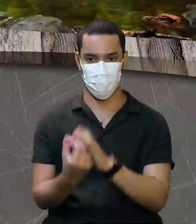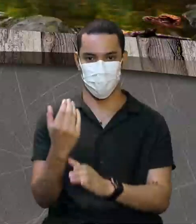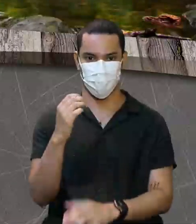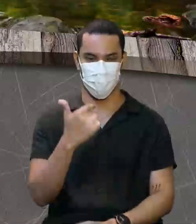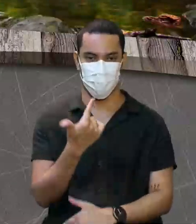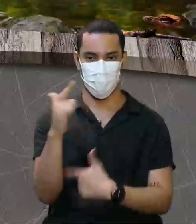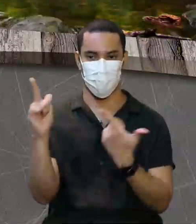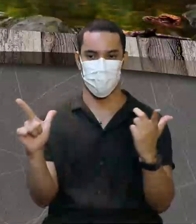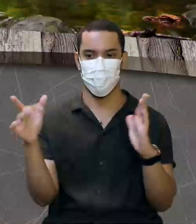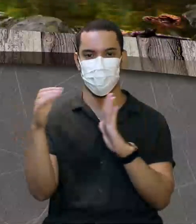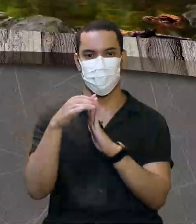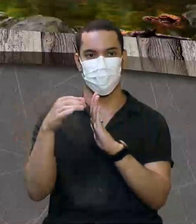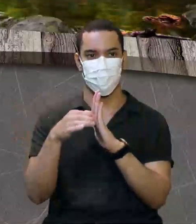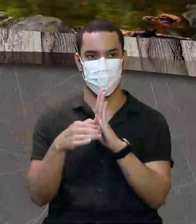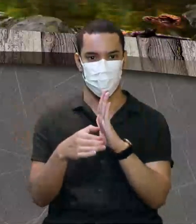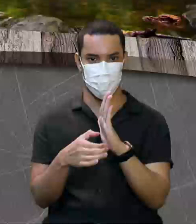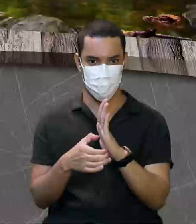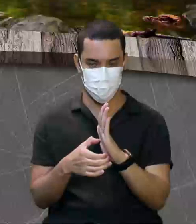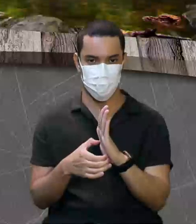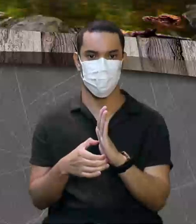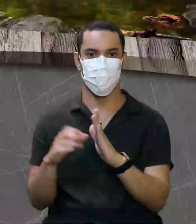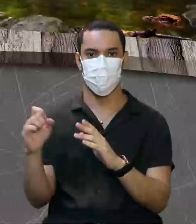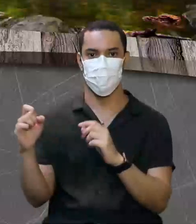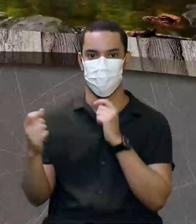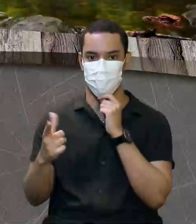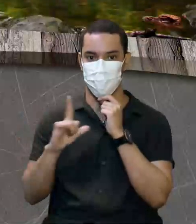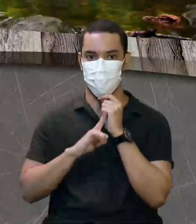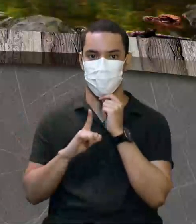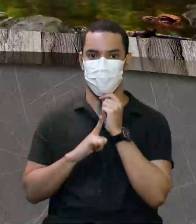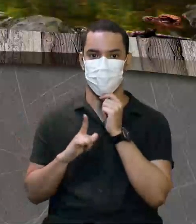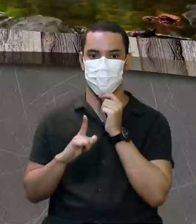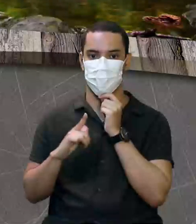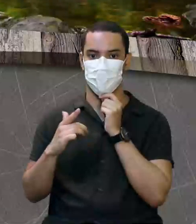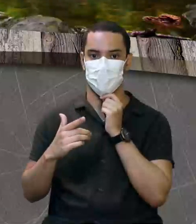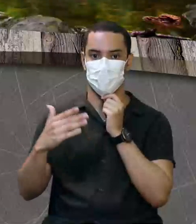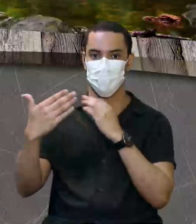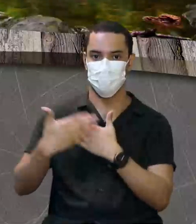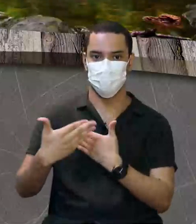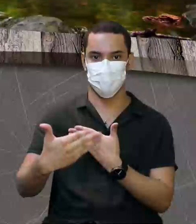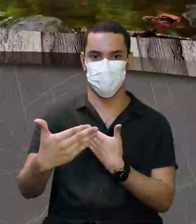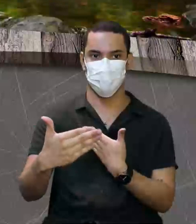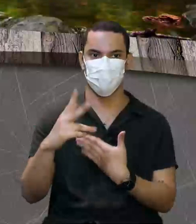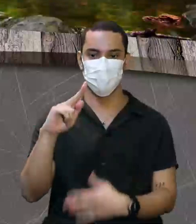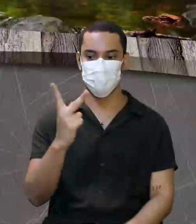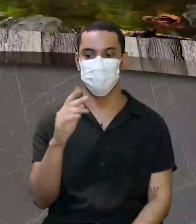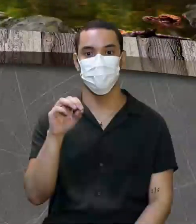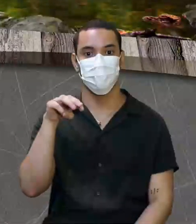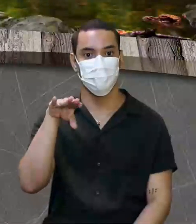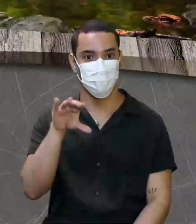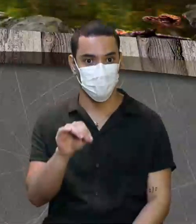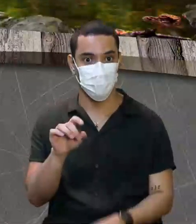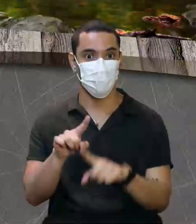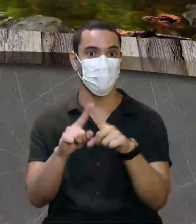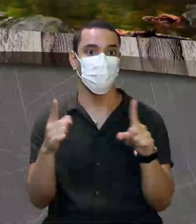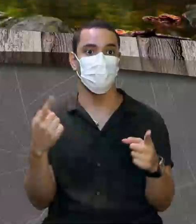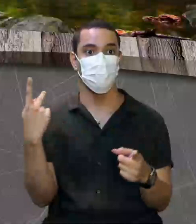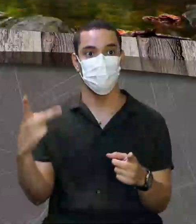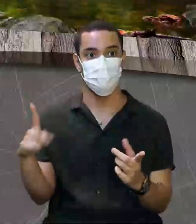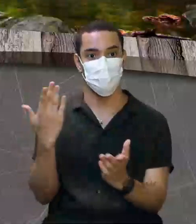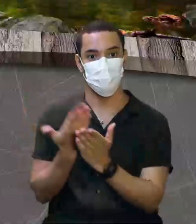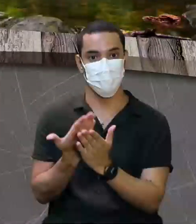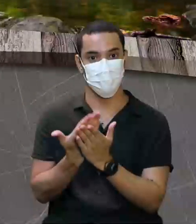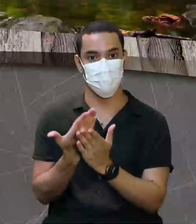dos outros grupos, né, sucessores aí, que foram os Homo, tá? Mas nessa aula a